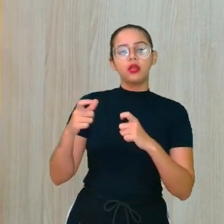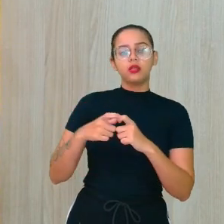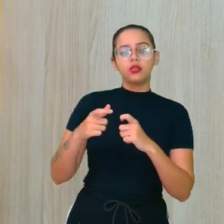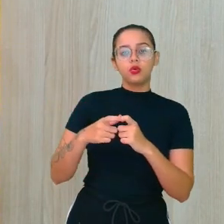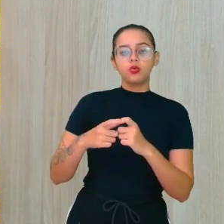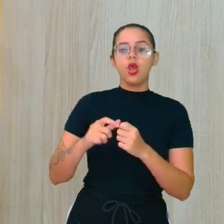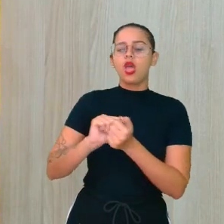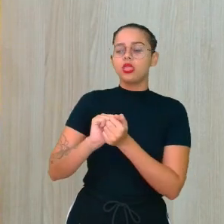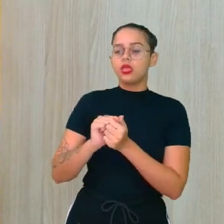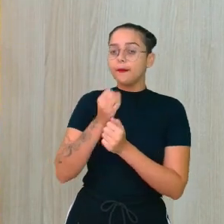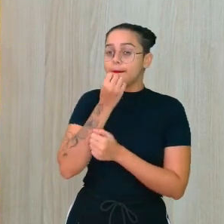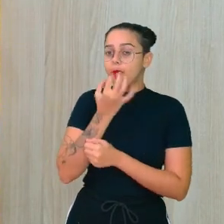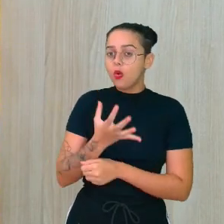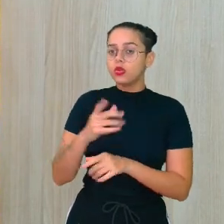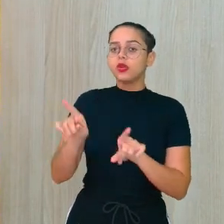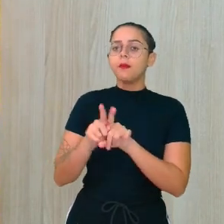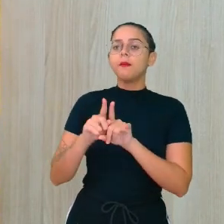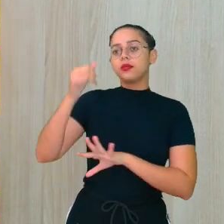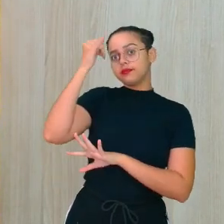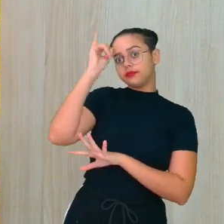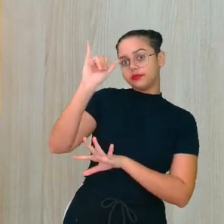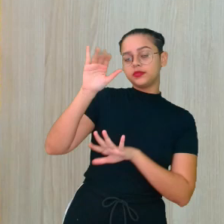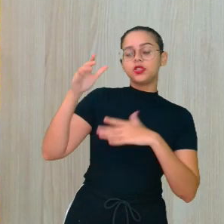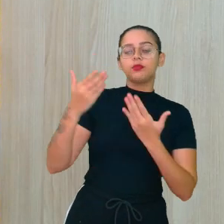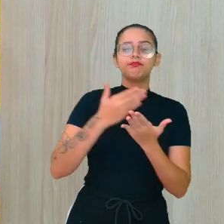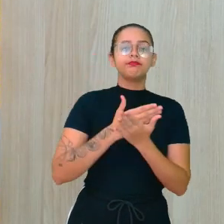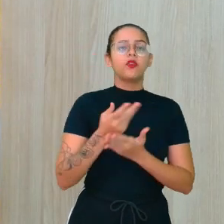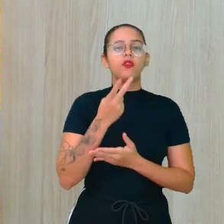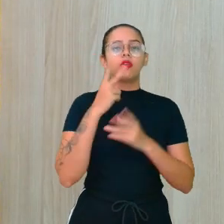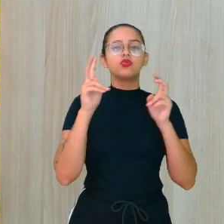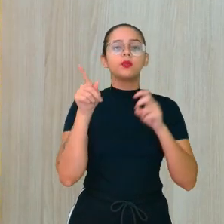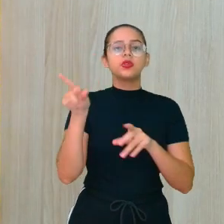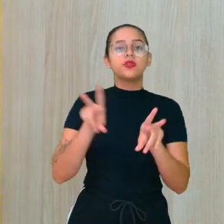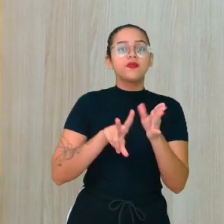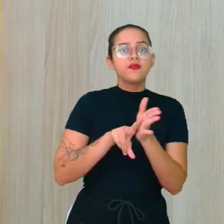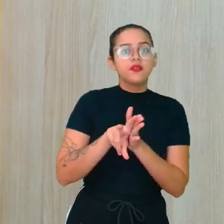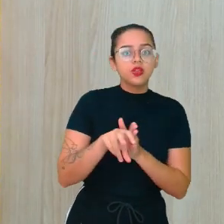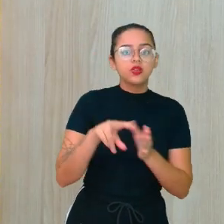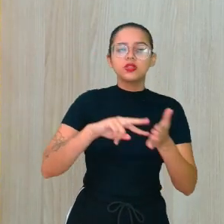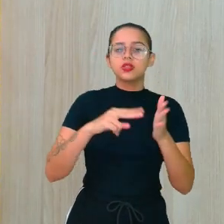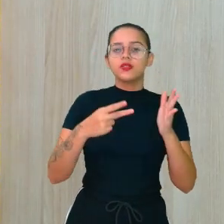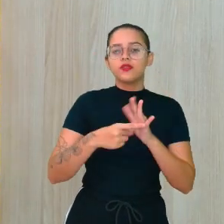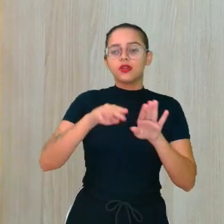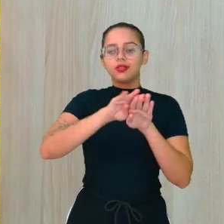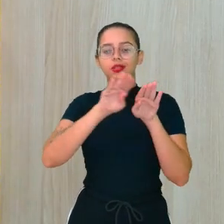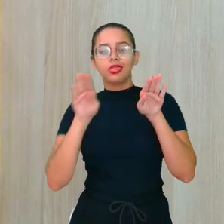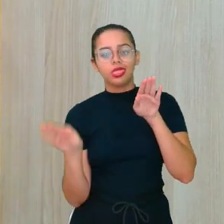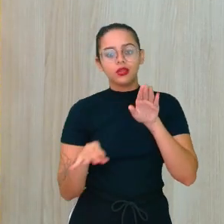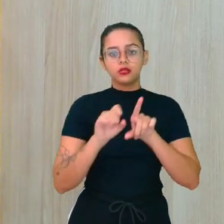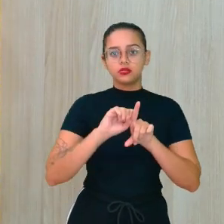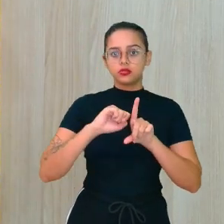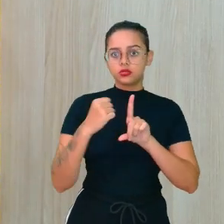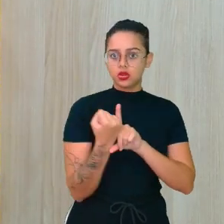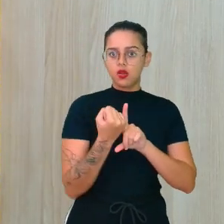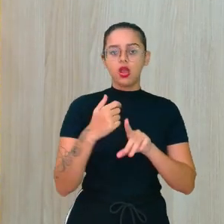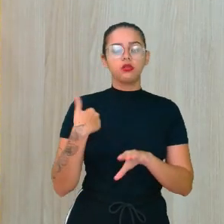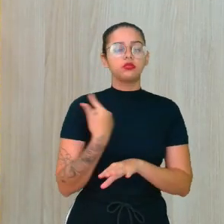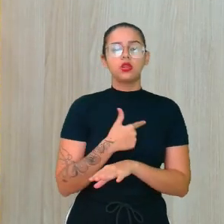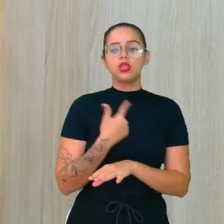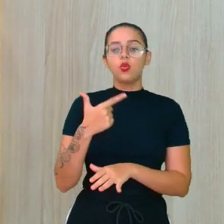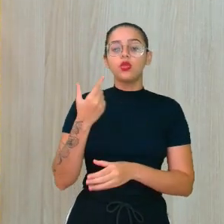viu, gente? Então, falar, como eu já tinha começado a dizer, né, falar desse vírus significa falar em desigualdade social. A gente não tem